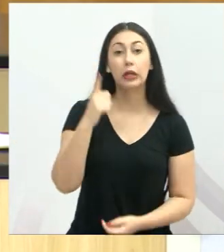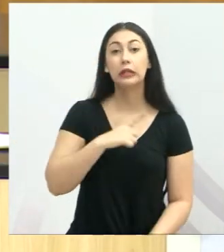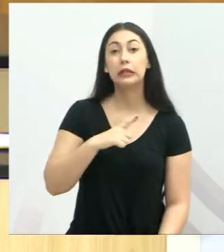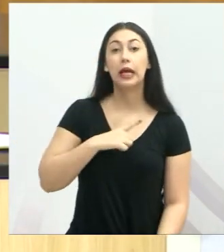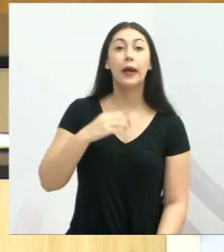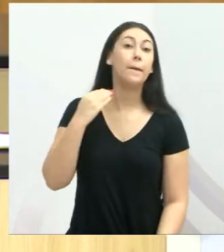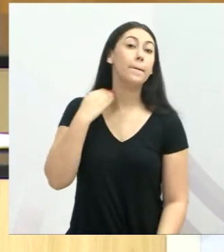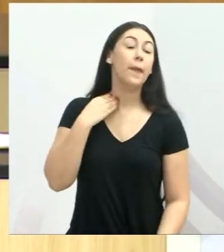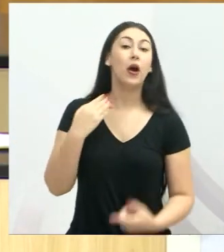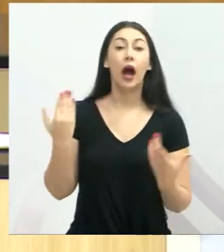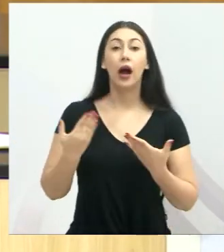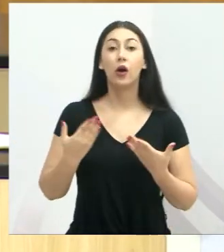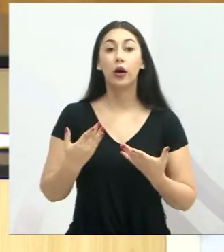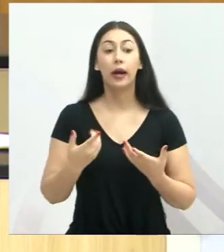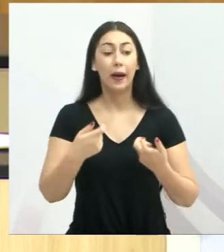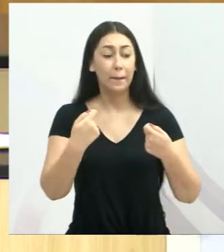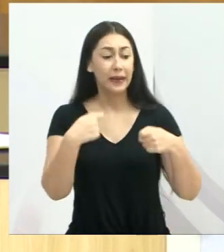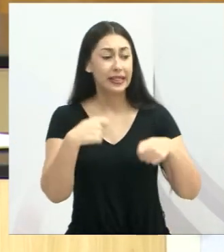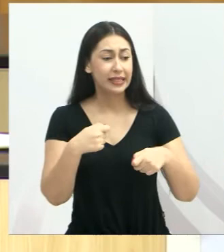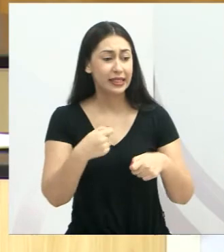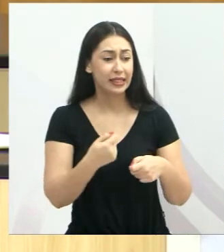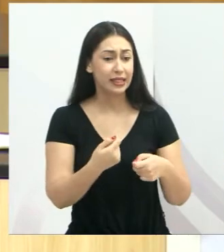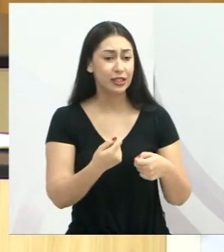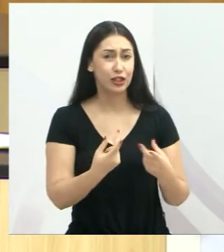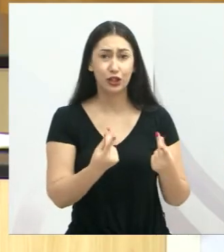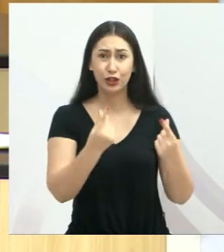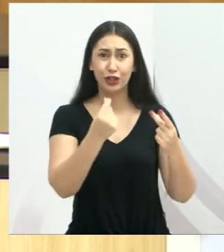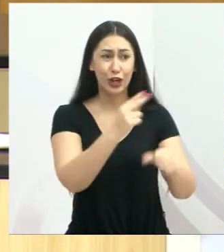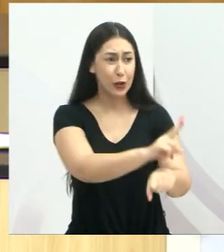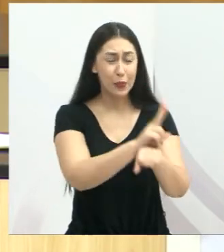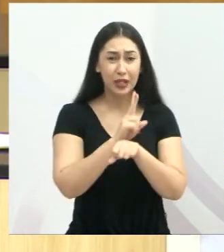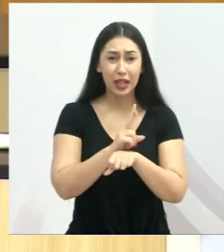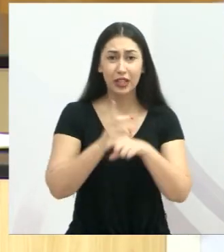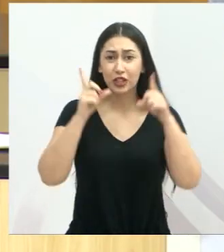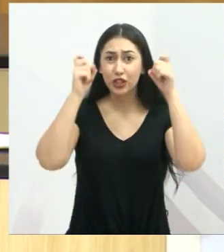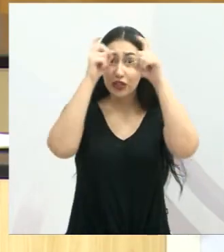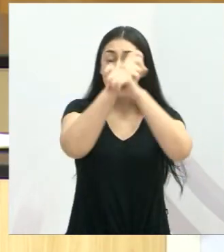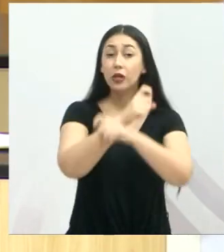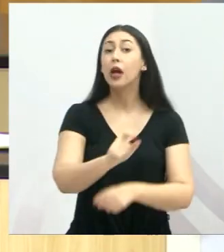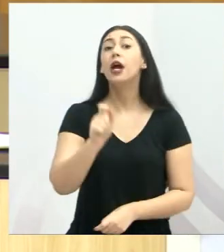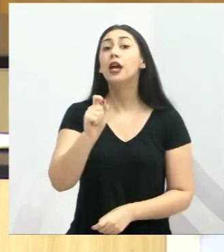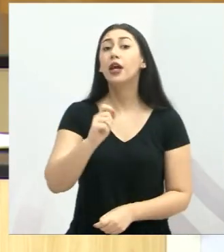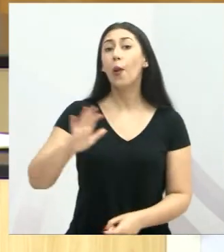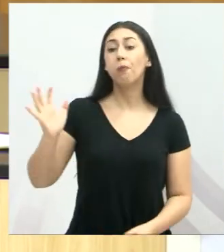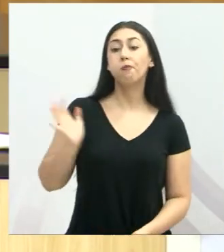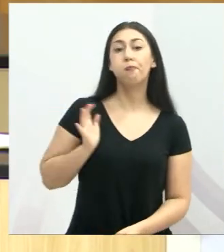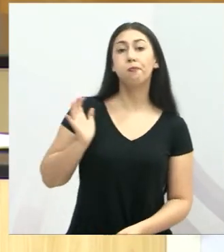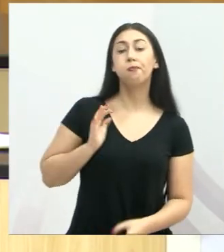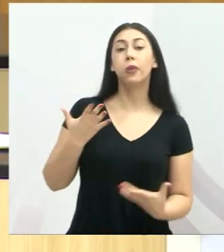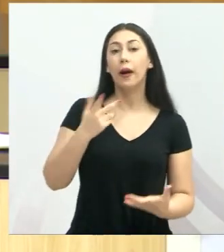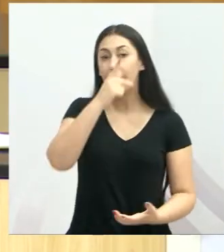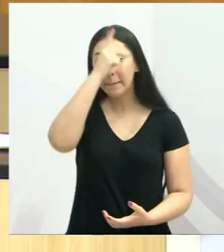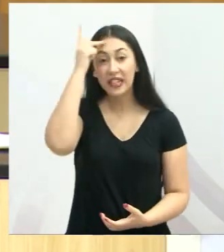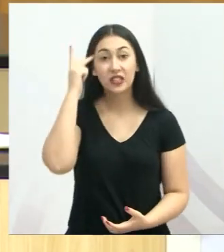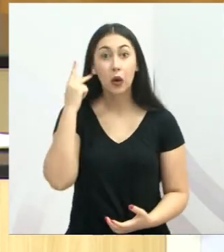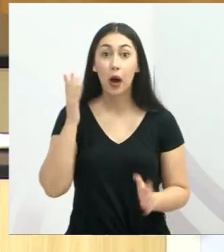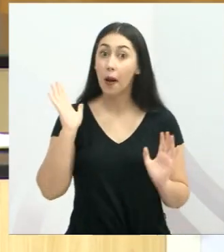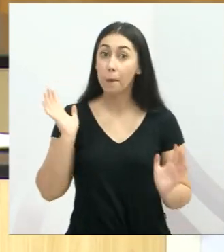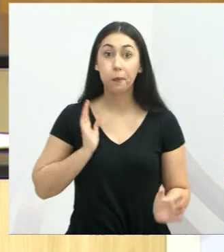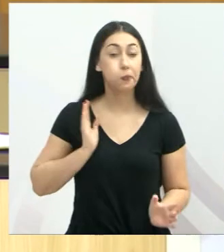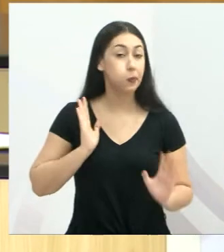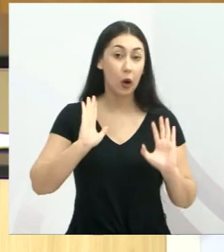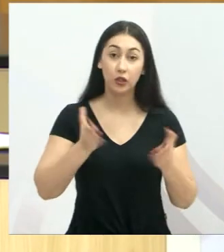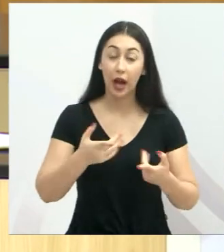fazer o empréstimo, a dificuldade é grande. Mais uma vez, quem está ganhando dinheiro nesse país são os banqueiros, e a população,